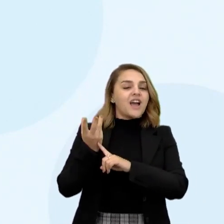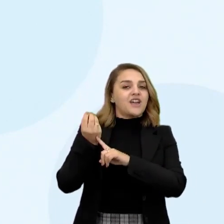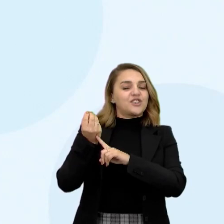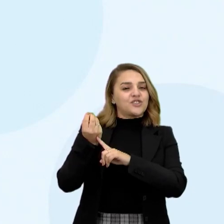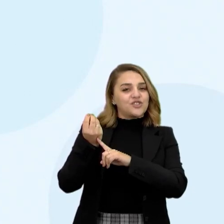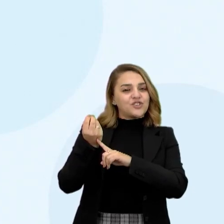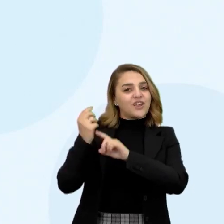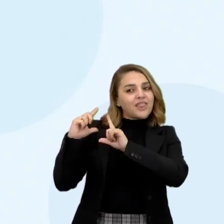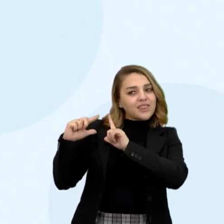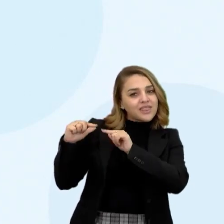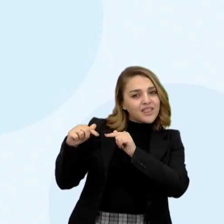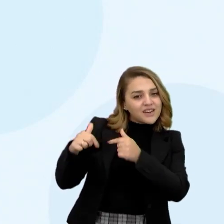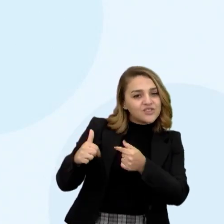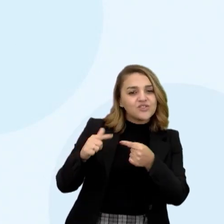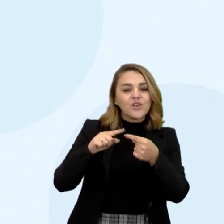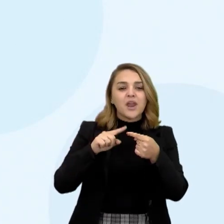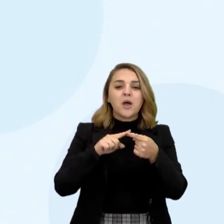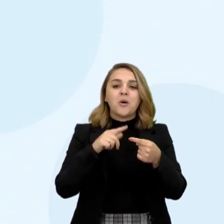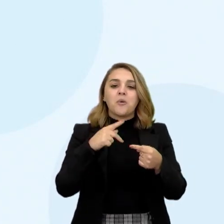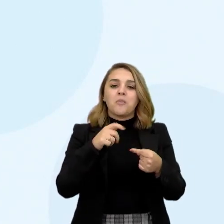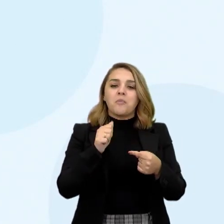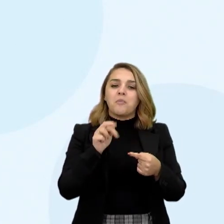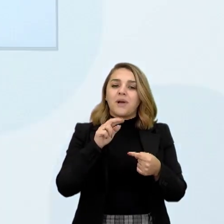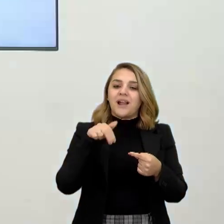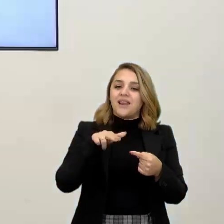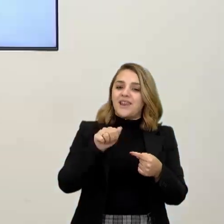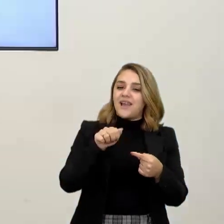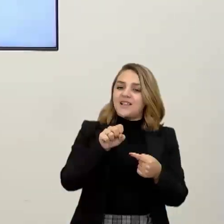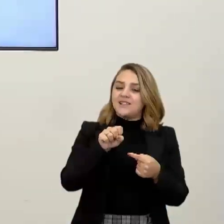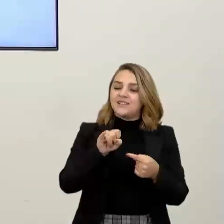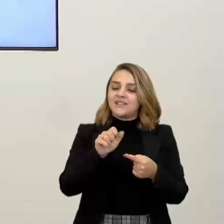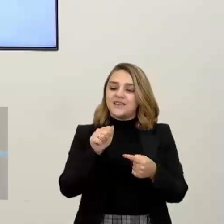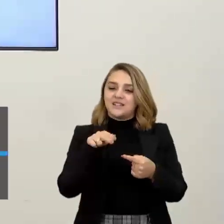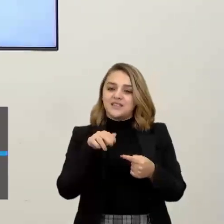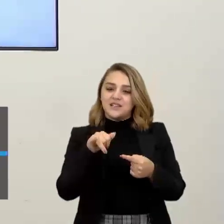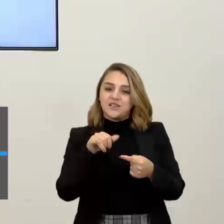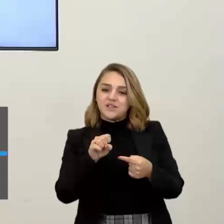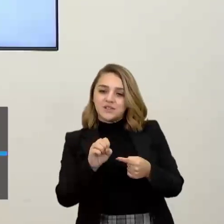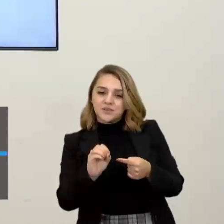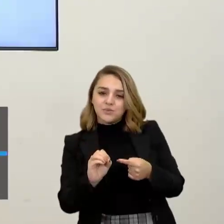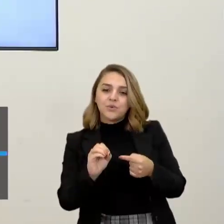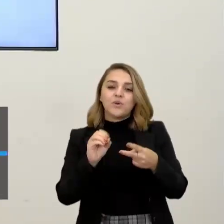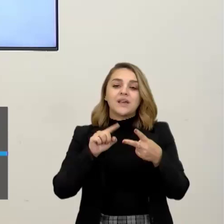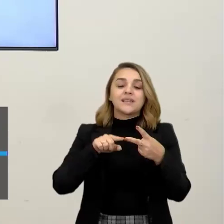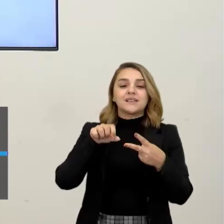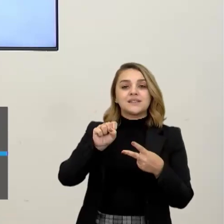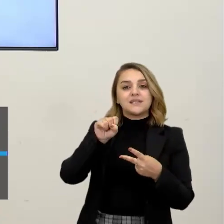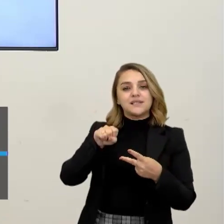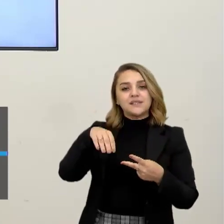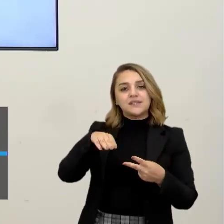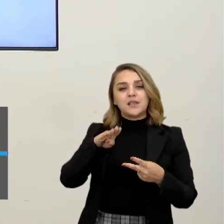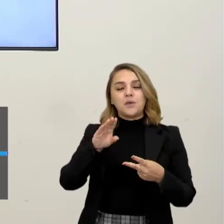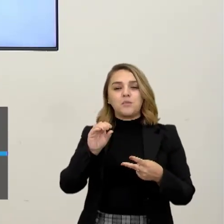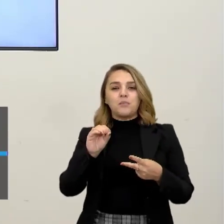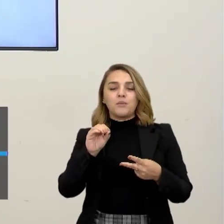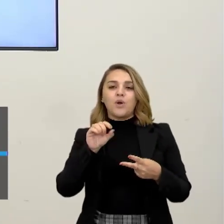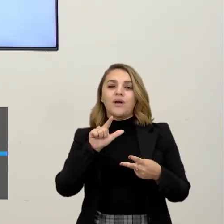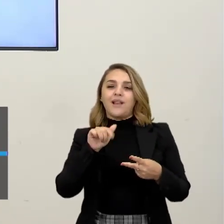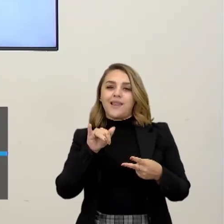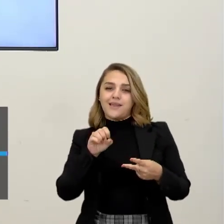Parnasianismo, simbolismo, eu vou falar os outros ismos que existiam, classicismo, barroco, ou seja, na